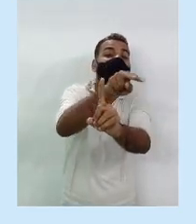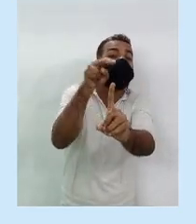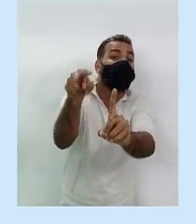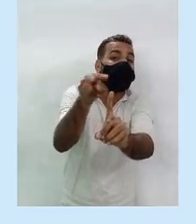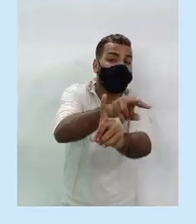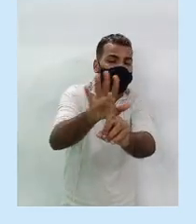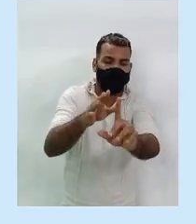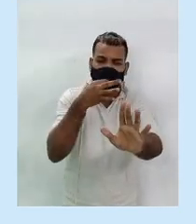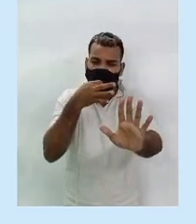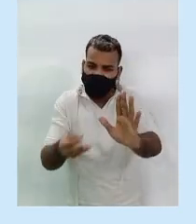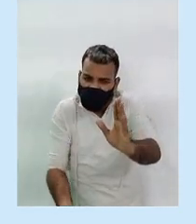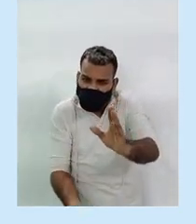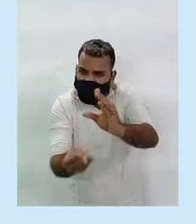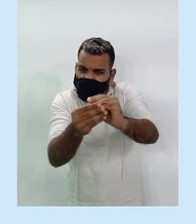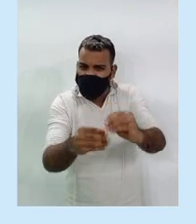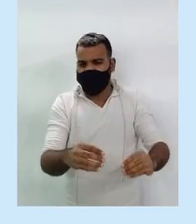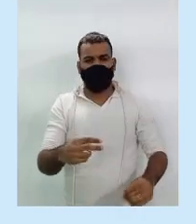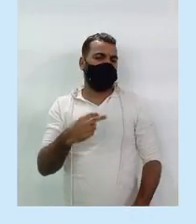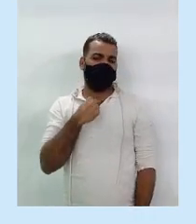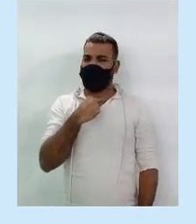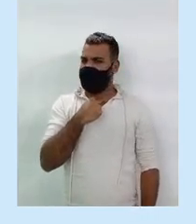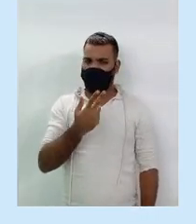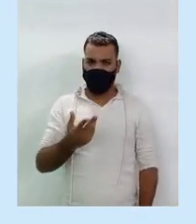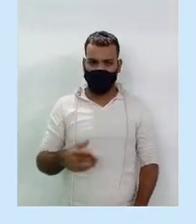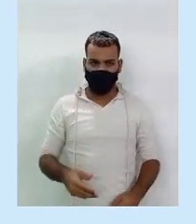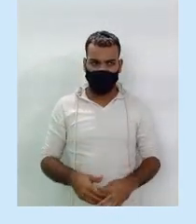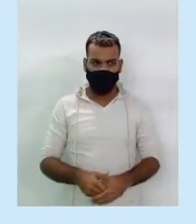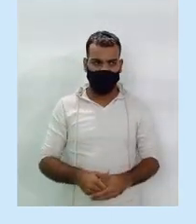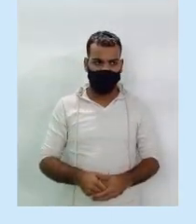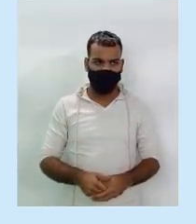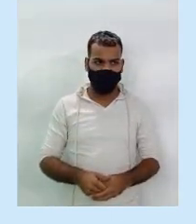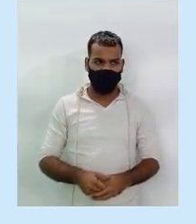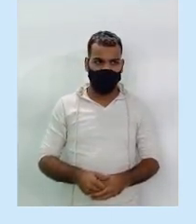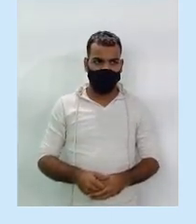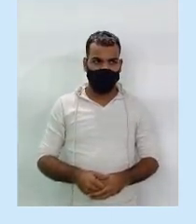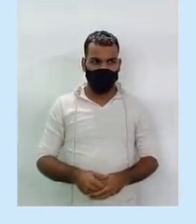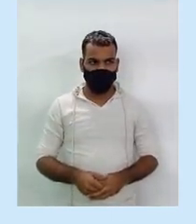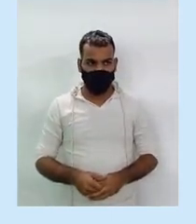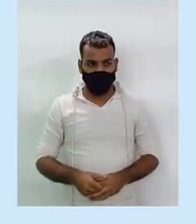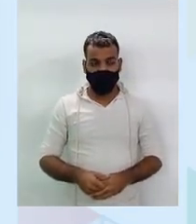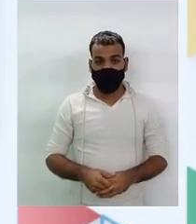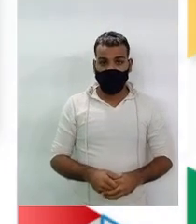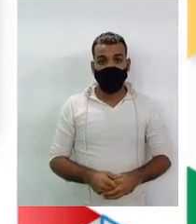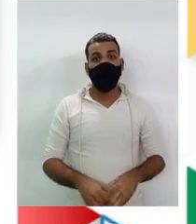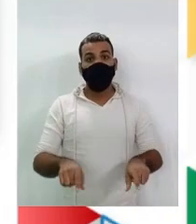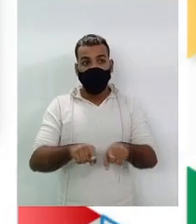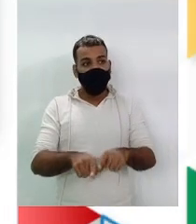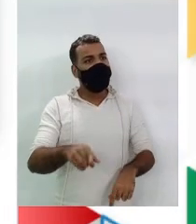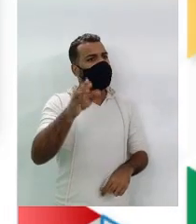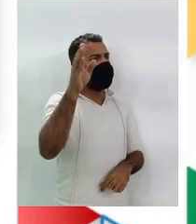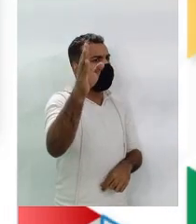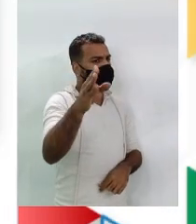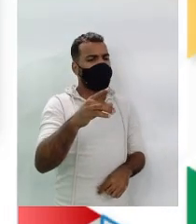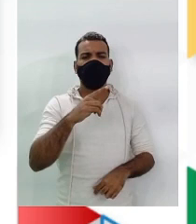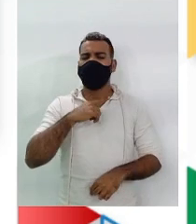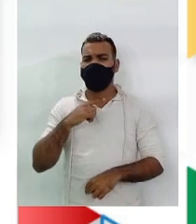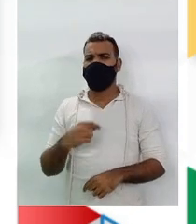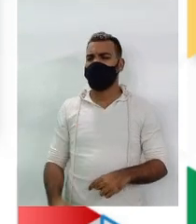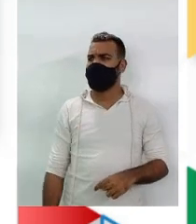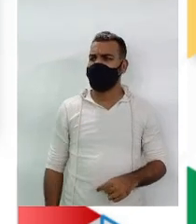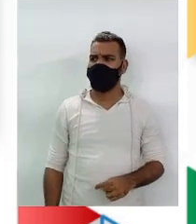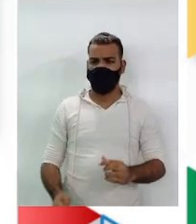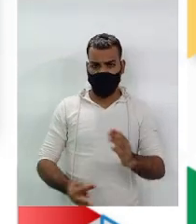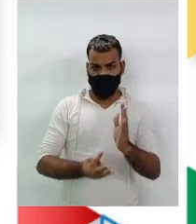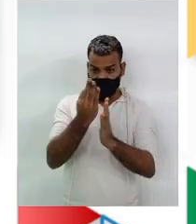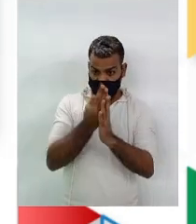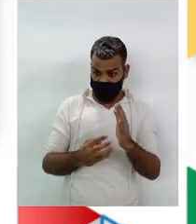a notícia, em geral, ela é objetiva. E aqui ainda trago para vocês a seguinte questão. O texto